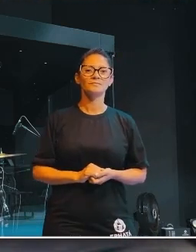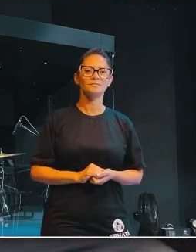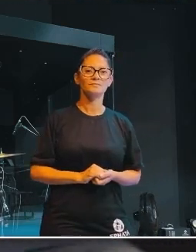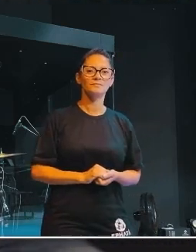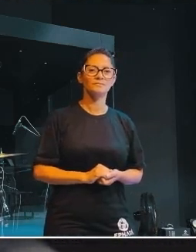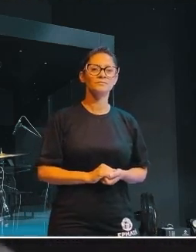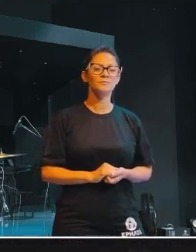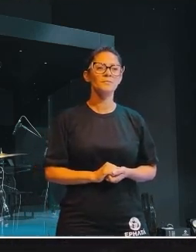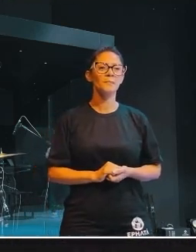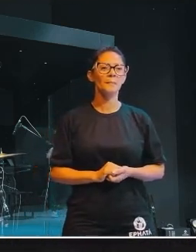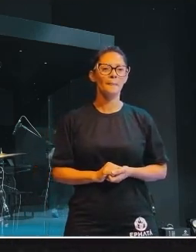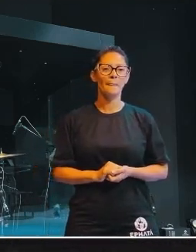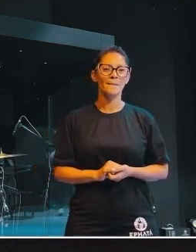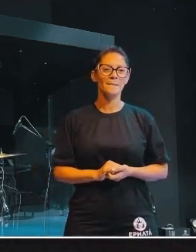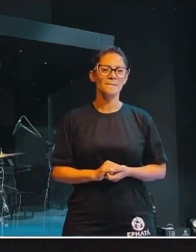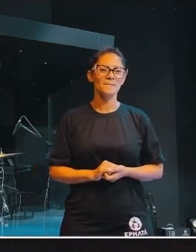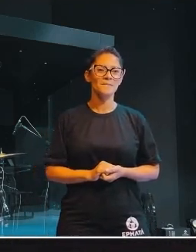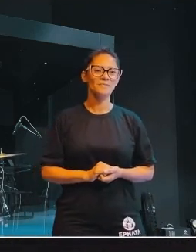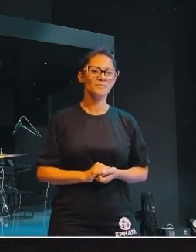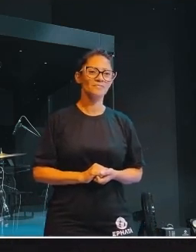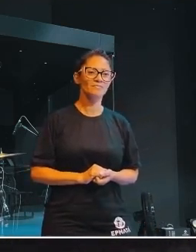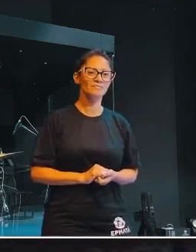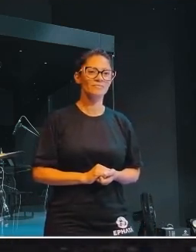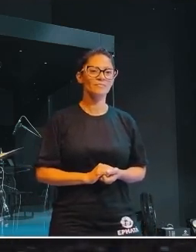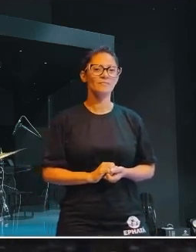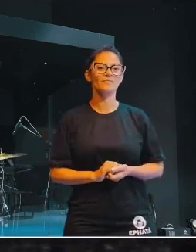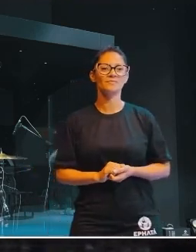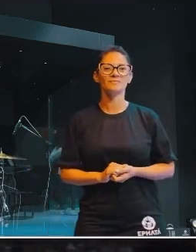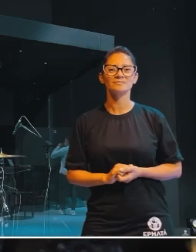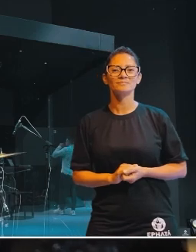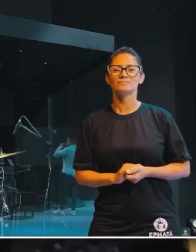Não teve essa de manhã, hein? Deve ser para alguém nessa noite.